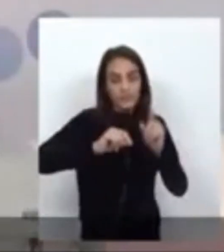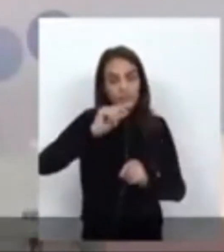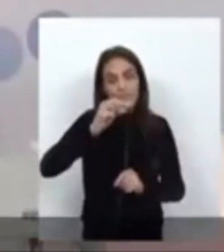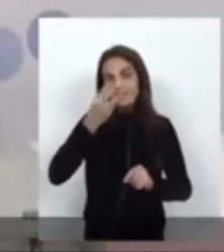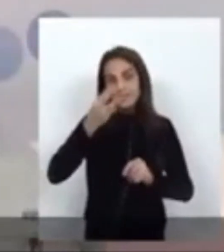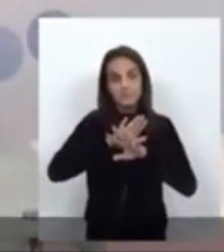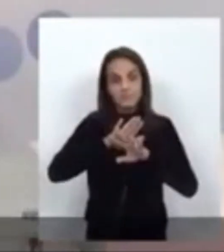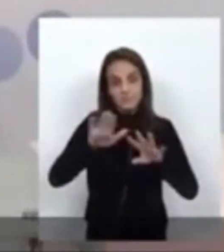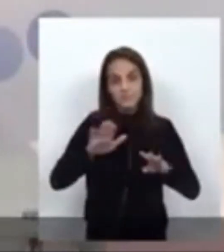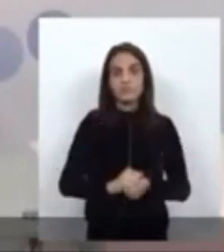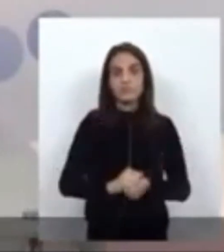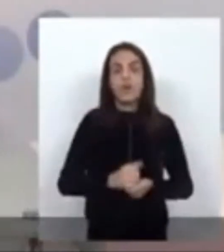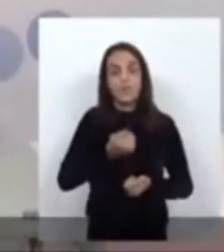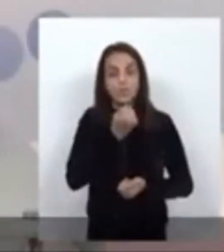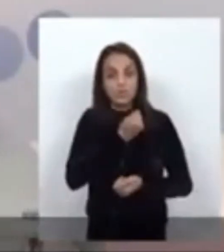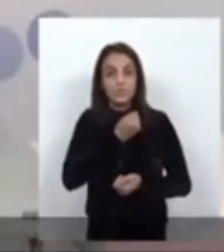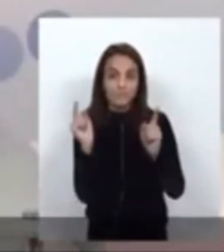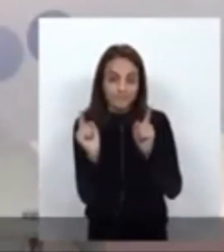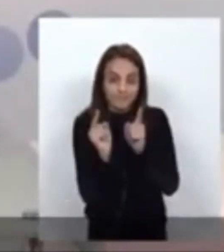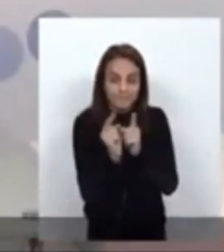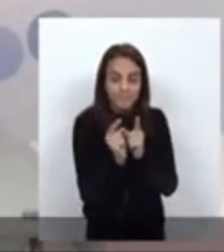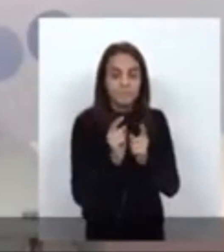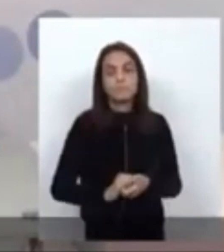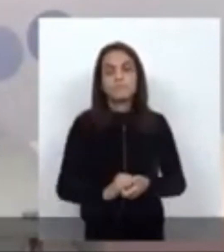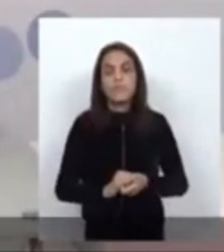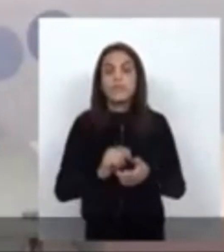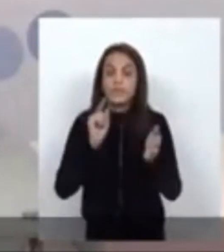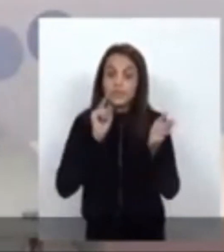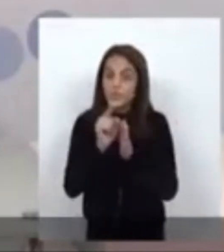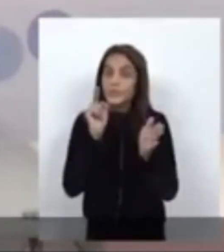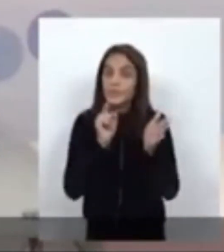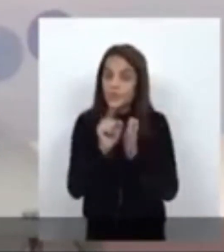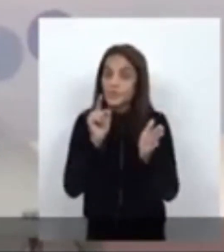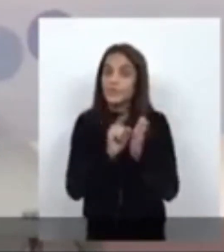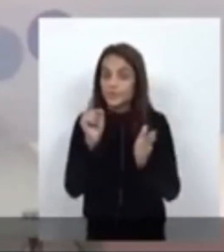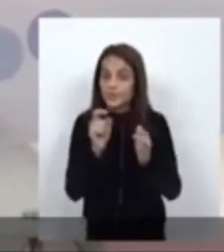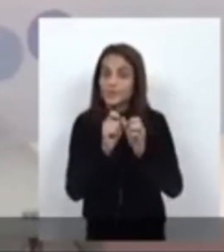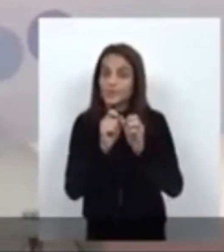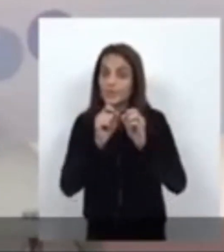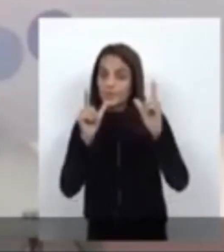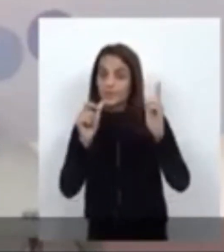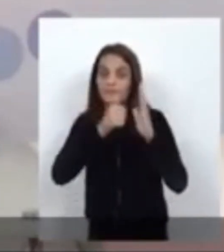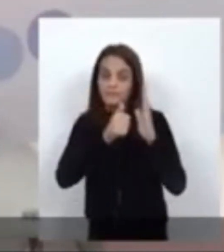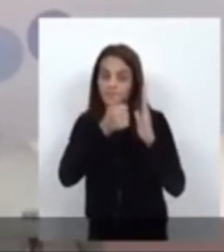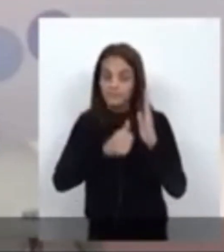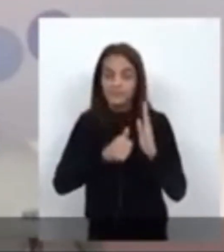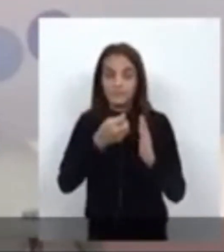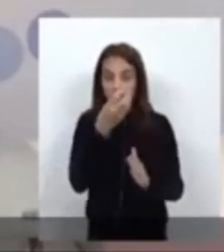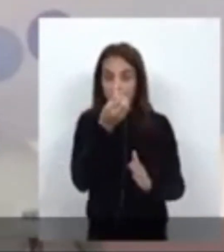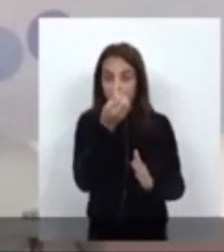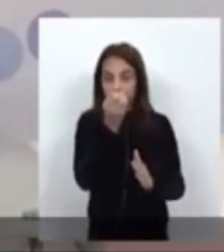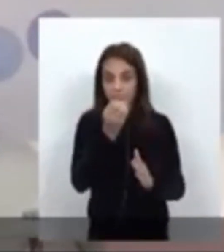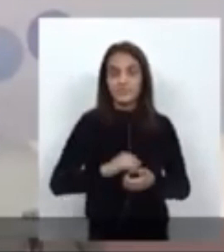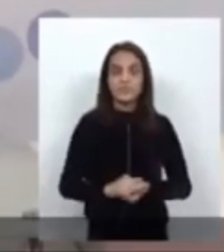momento, então um número menor também de perguntas que vão aparecer, portanto, na avaliação 360.